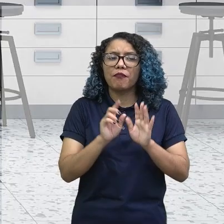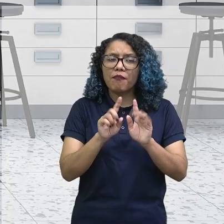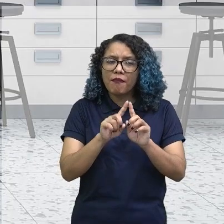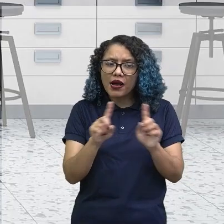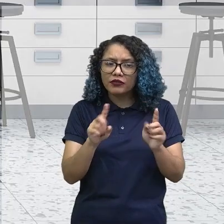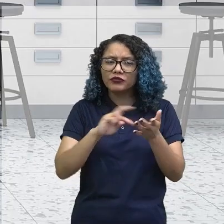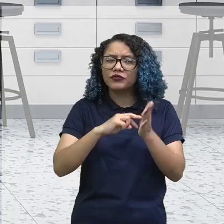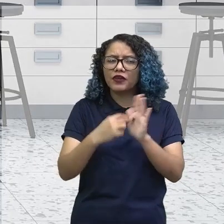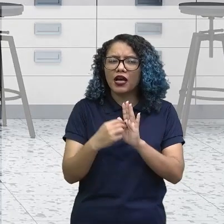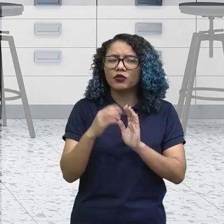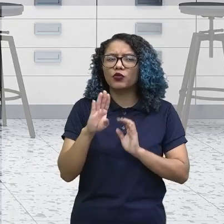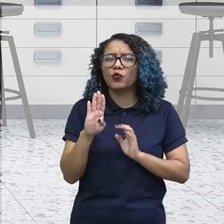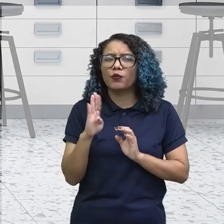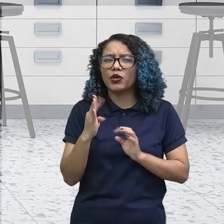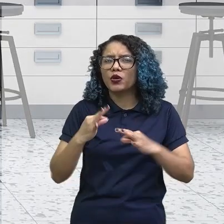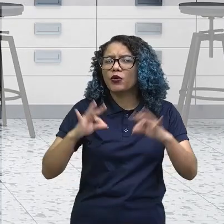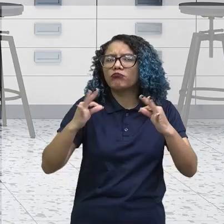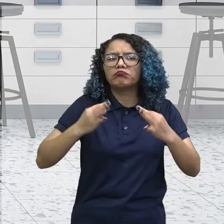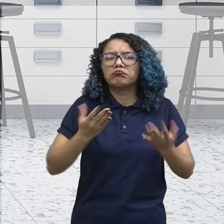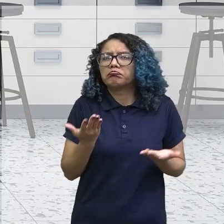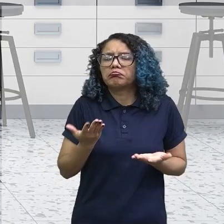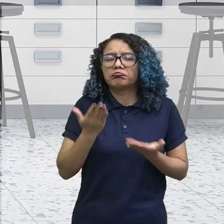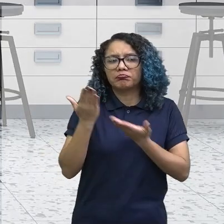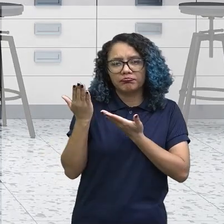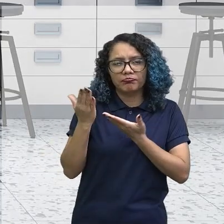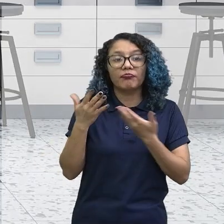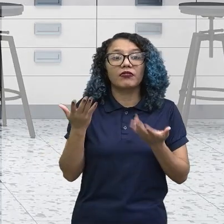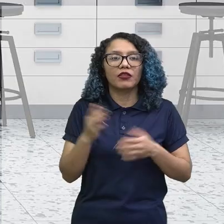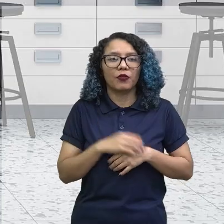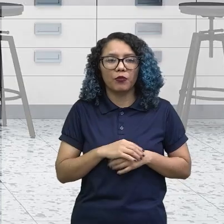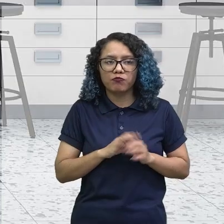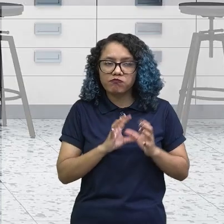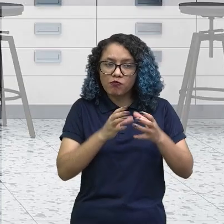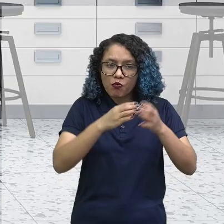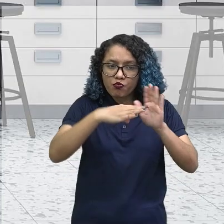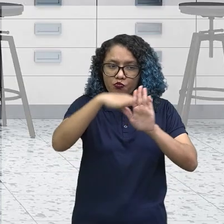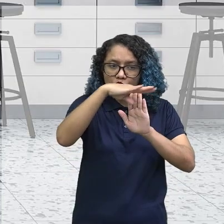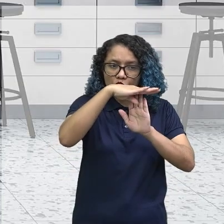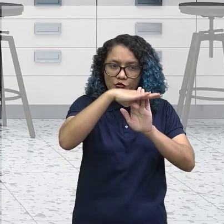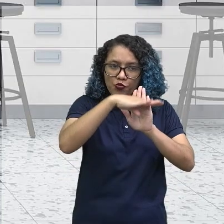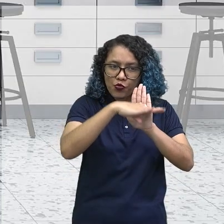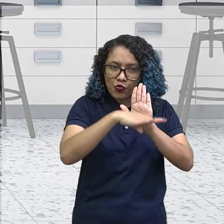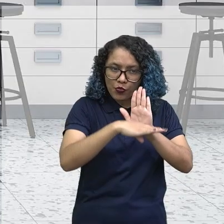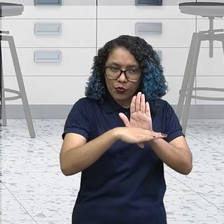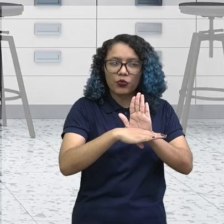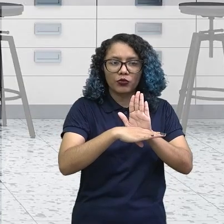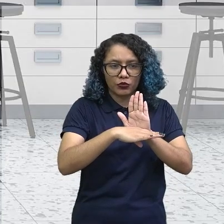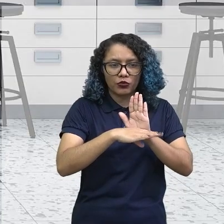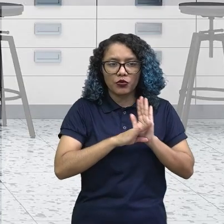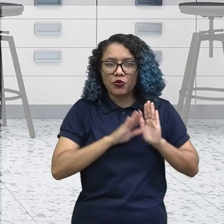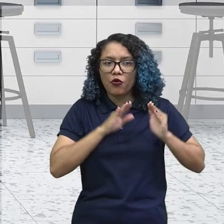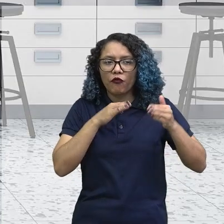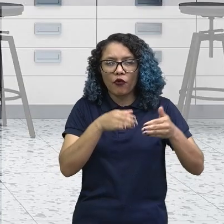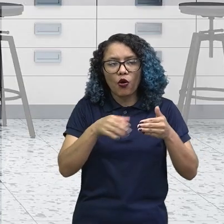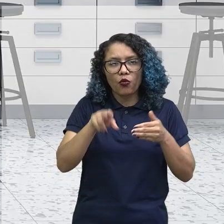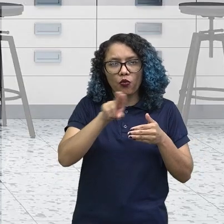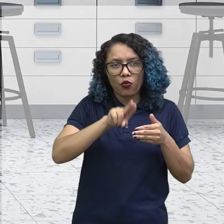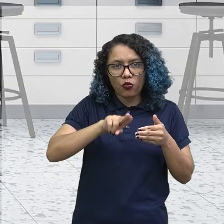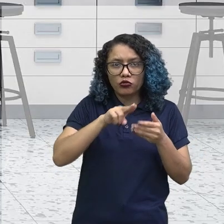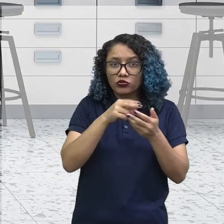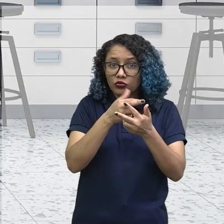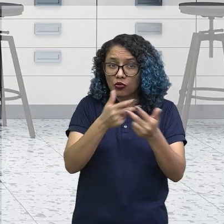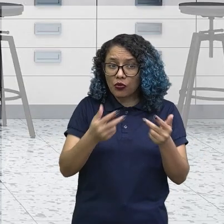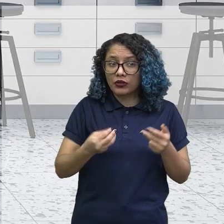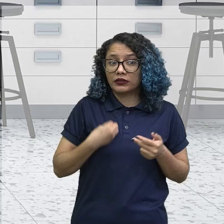biotecnologia? A gente vai observar aqui que é o conjunto de procedimentos envolvendo a manipulação